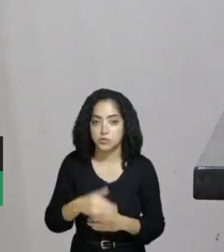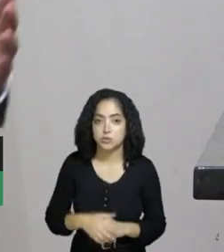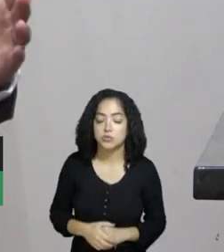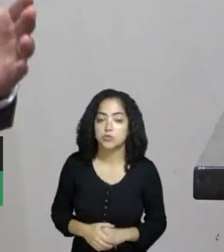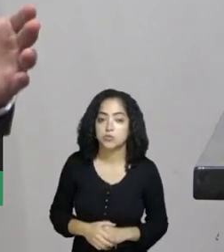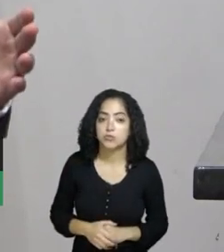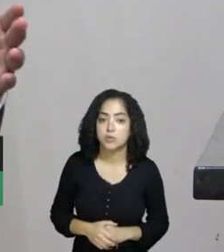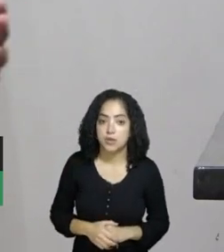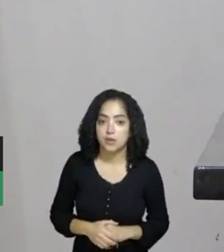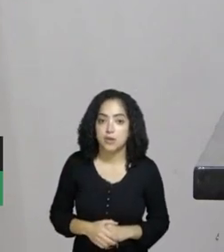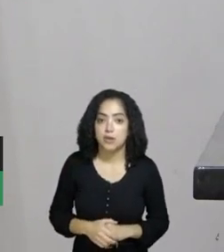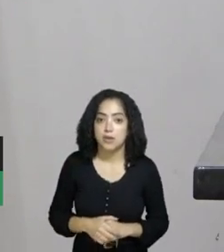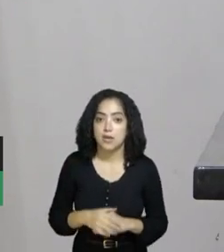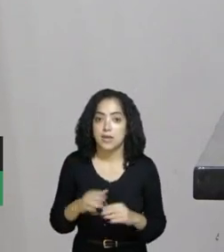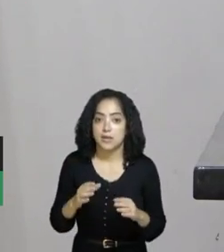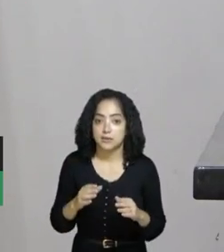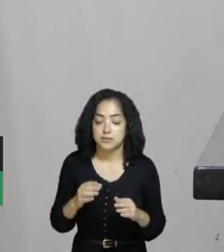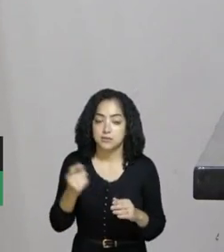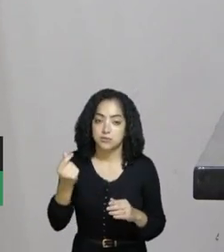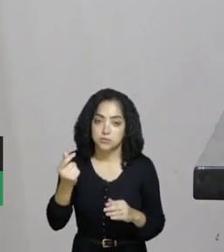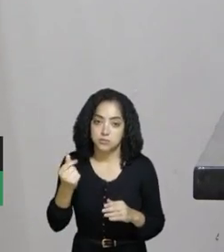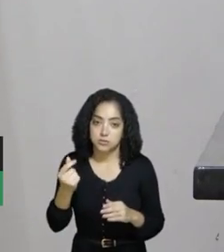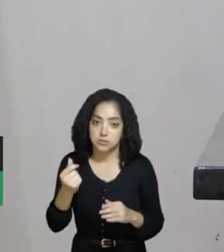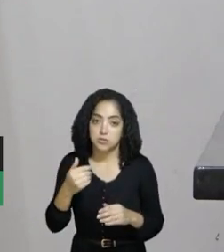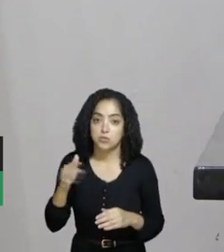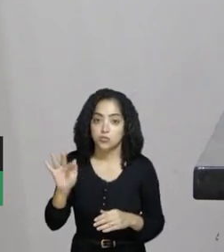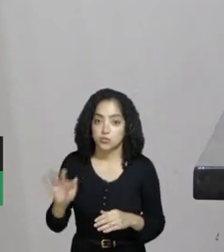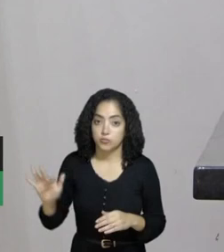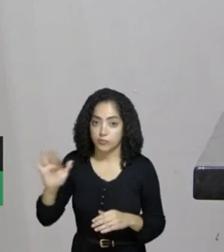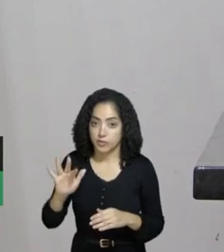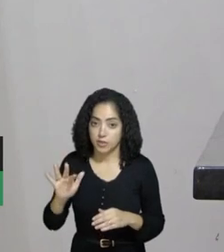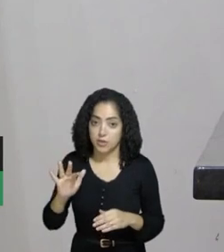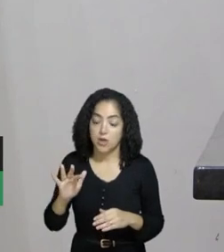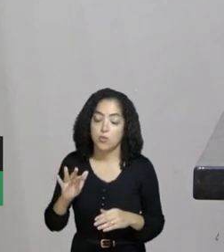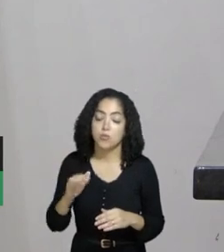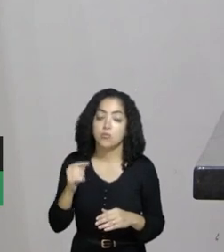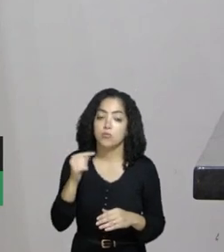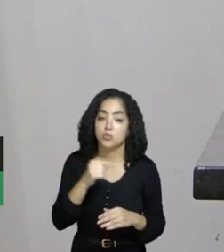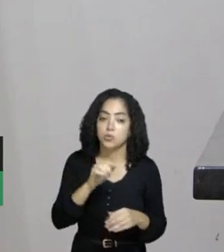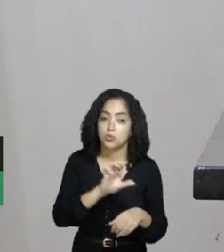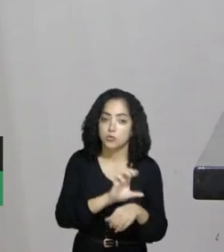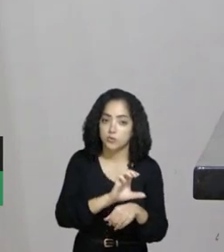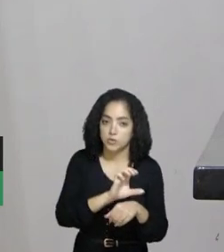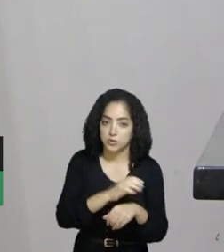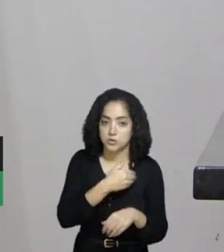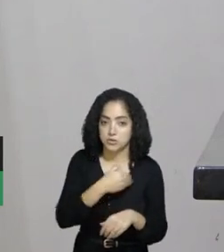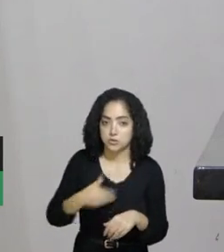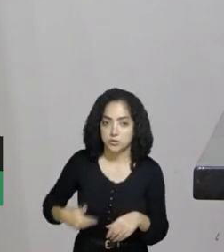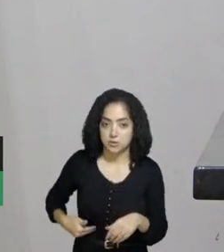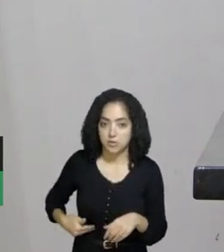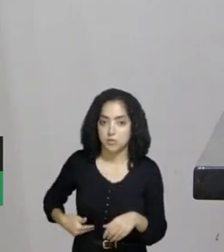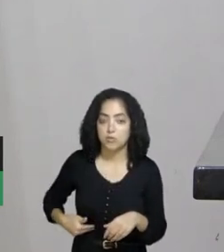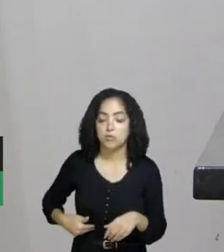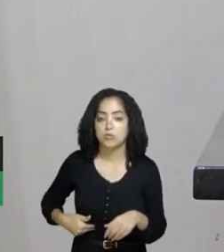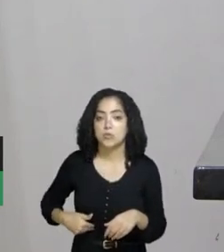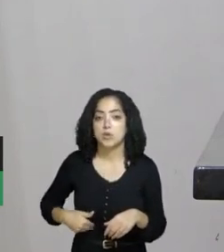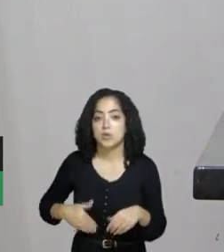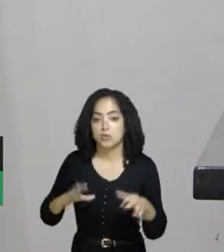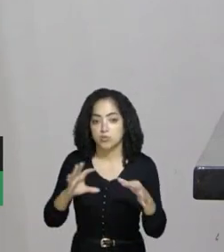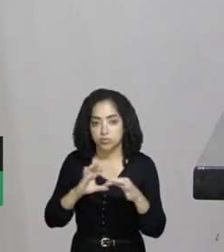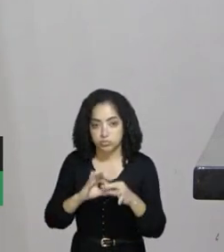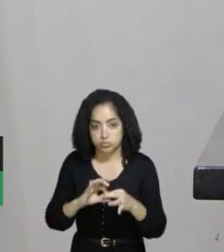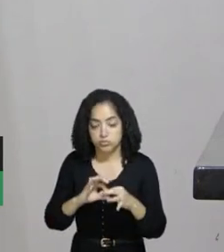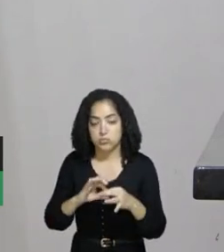pedindo essa transferência de recursos do governo federal ao governo estadual, para que possa condicionar e